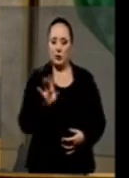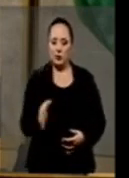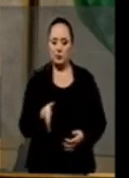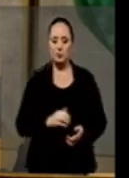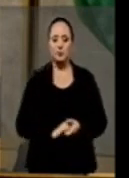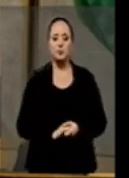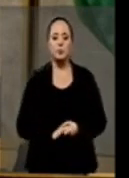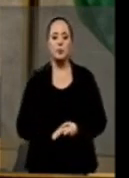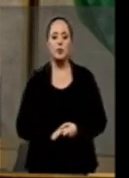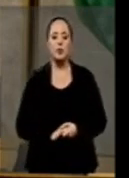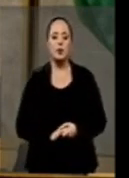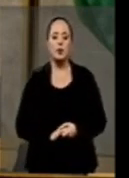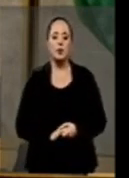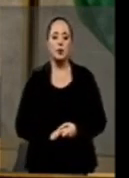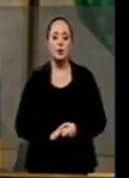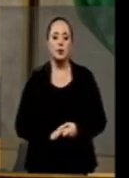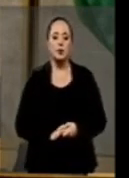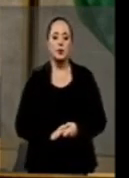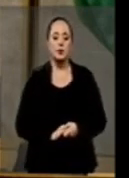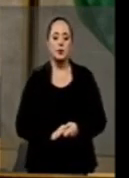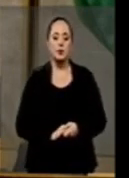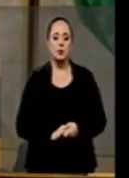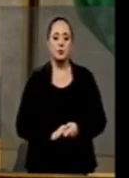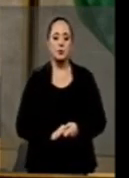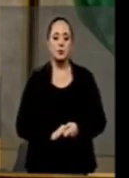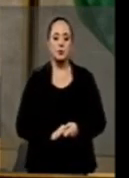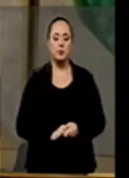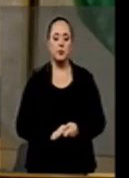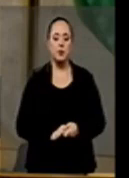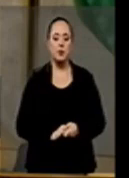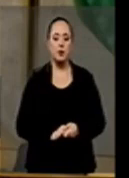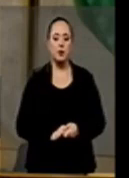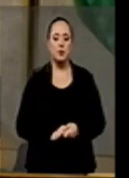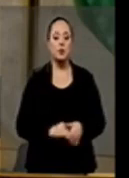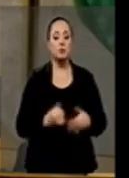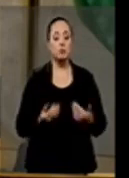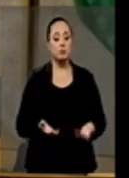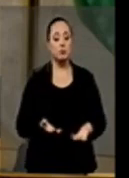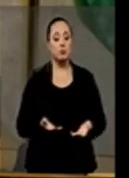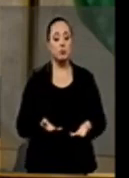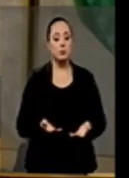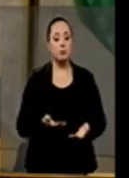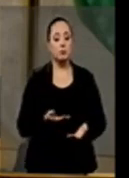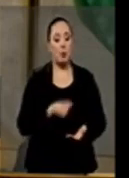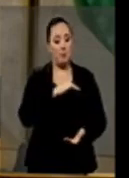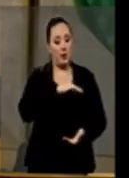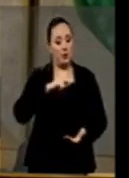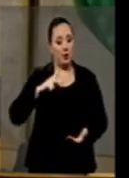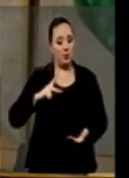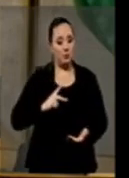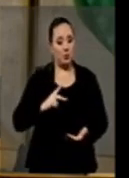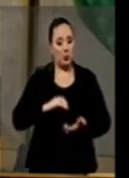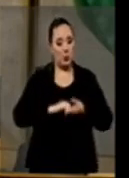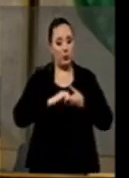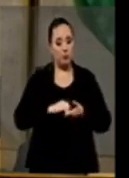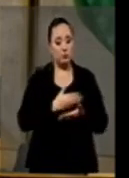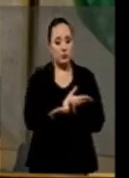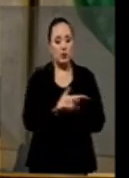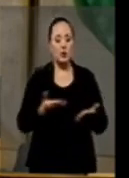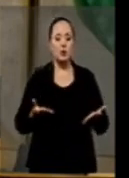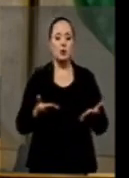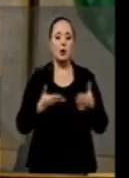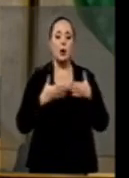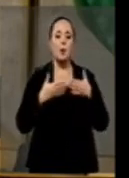peço-lhe sequer os magistrados que acolham a saudação do ministério público nesta sessão inaugural do ano